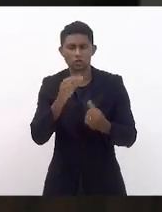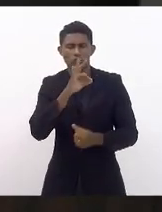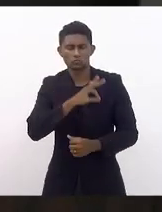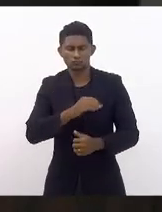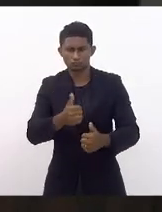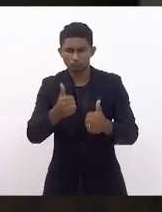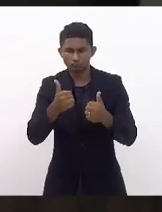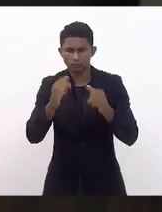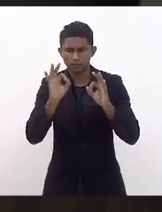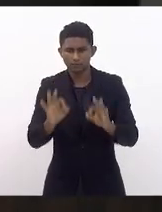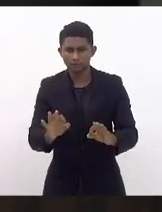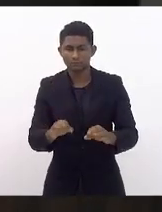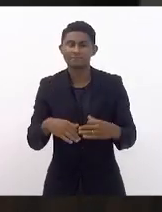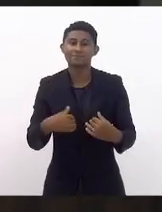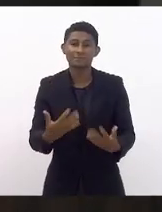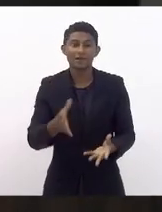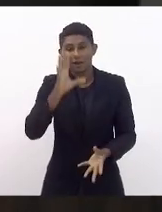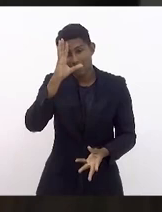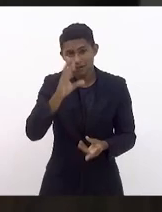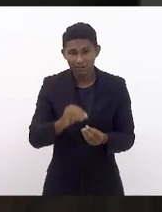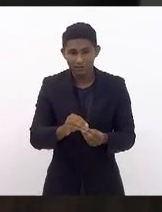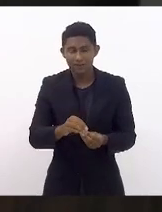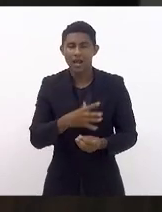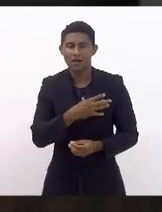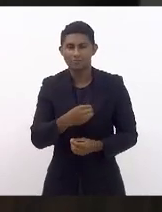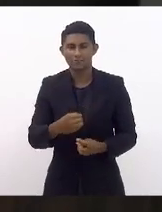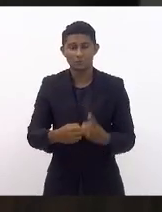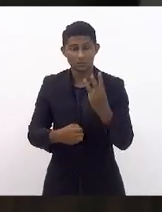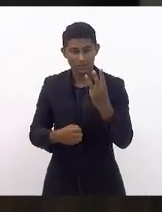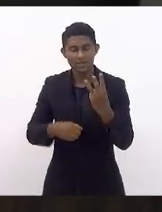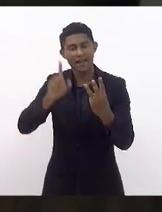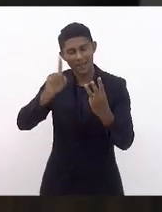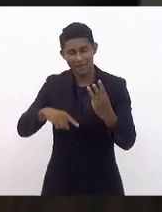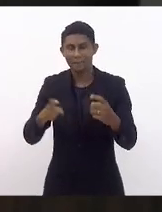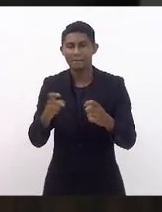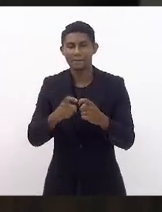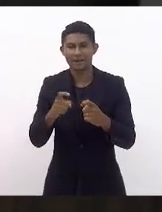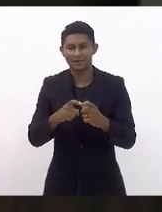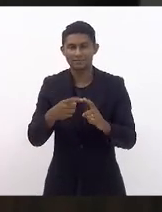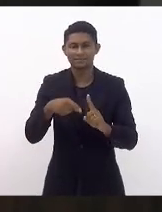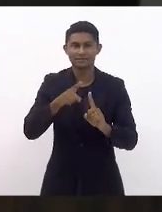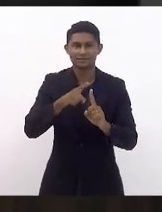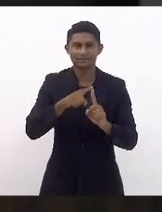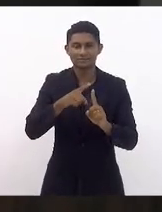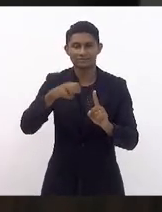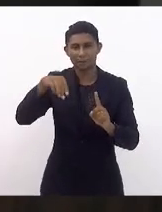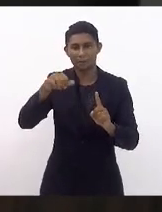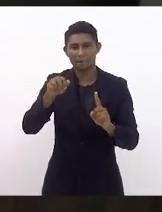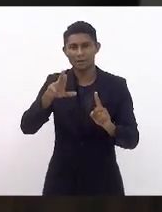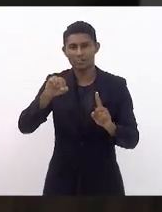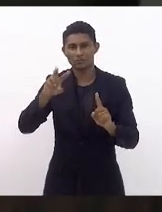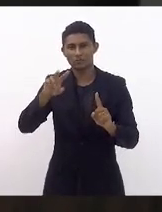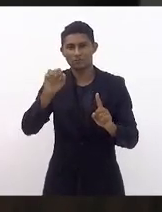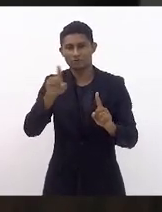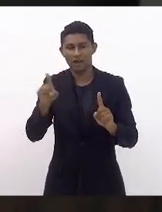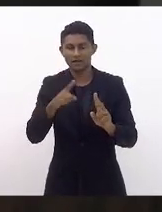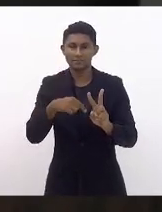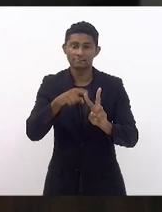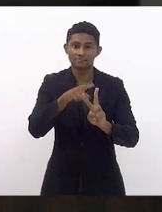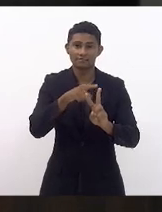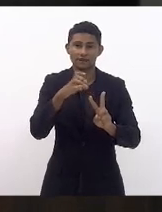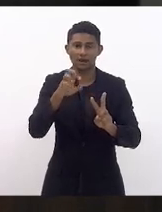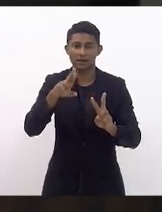Os 3 filhos são médicos. Dr. Mário Vaz Júnior, médico cirurgião pediátrico. Doutora Cristiane